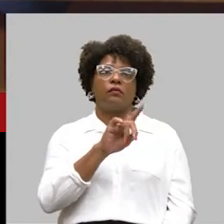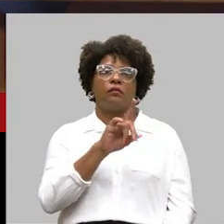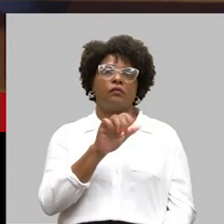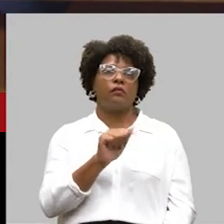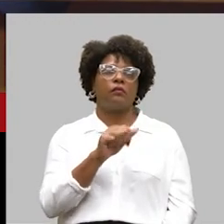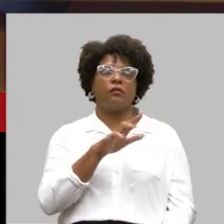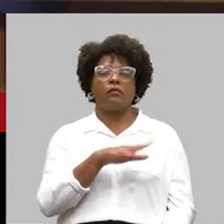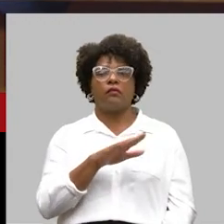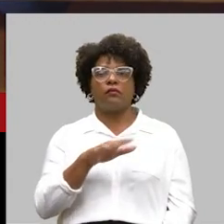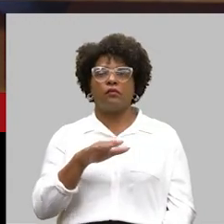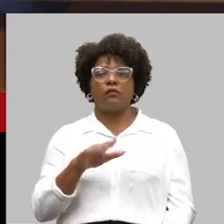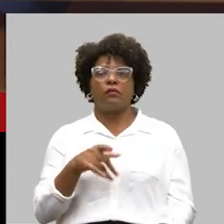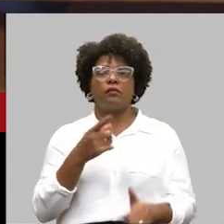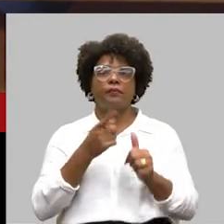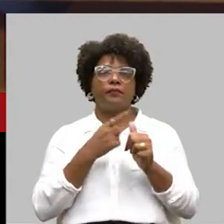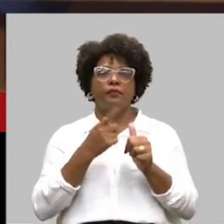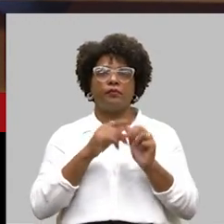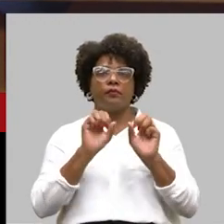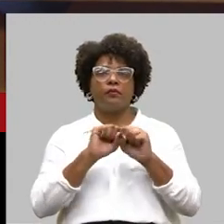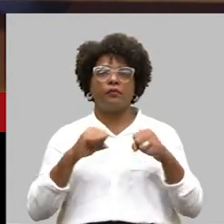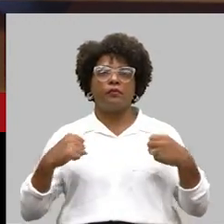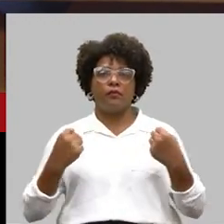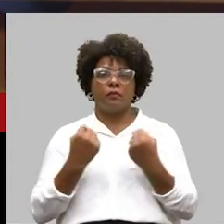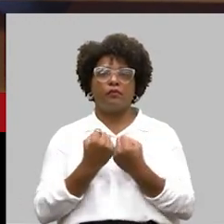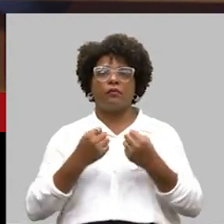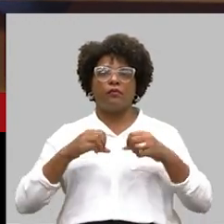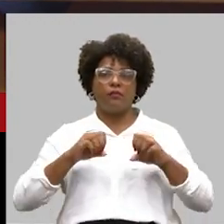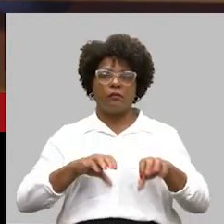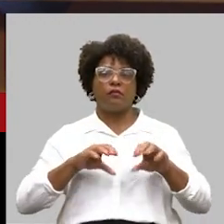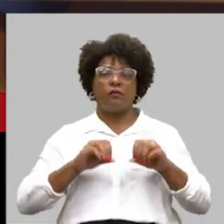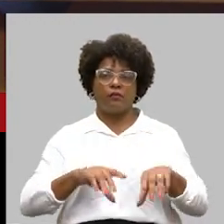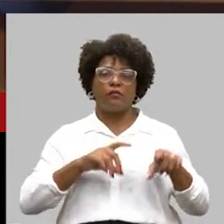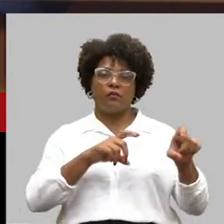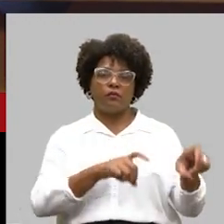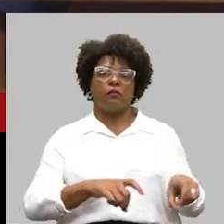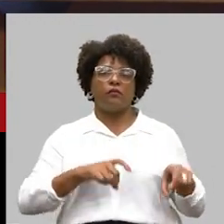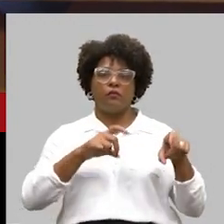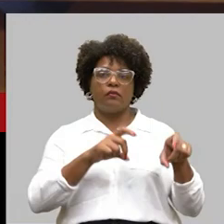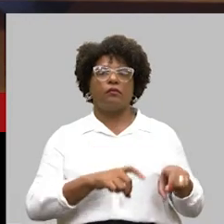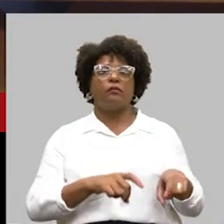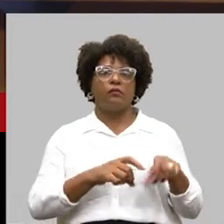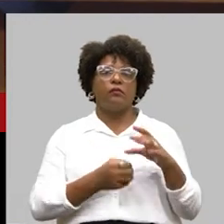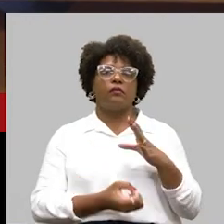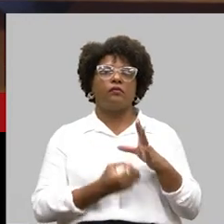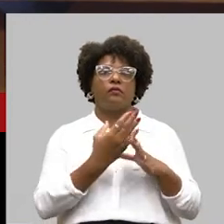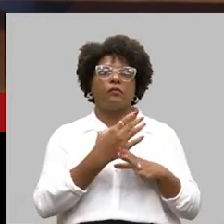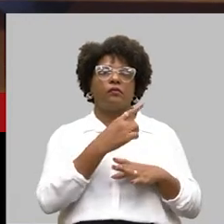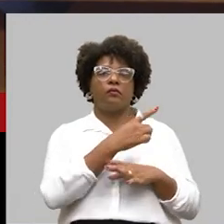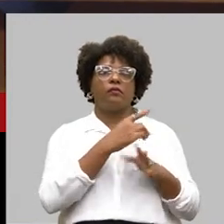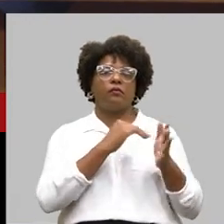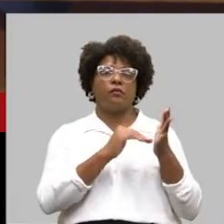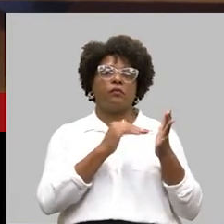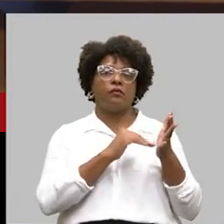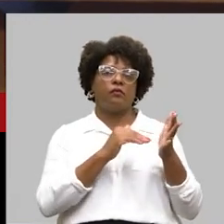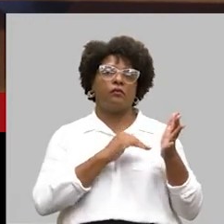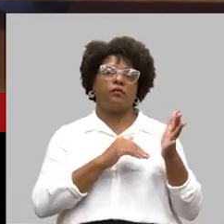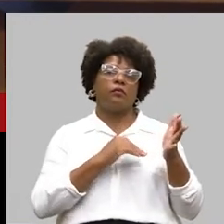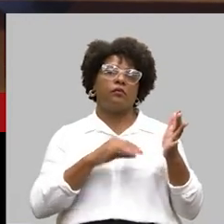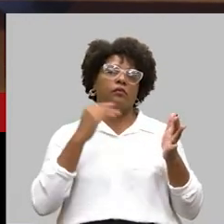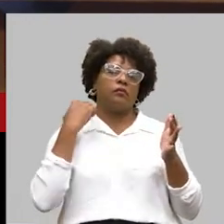primeiro seminário de Educação do Campo na pela secretaria de Minas Gerais aonde